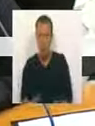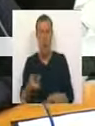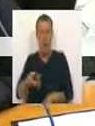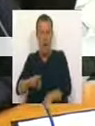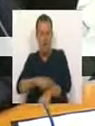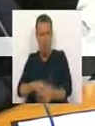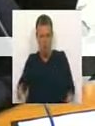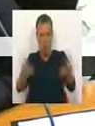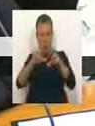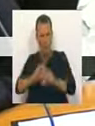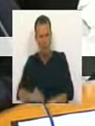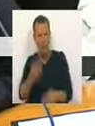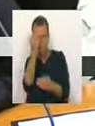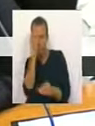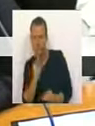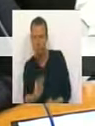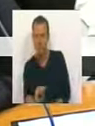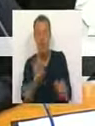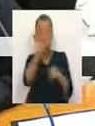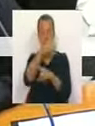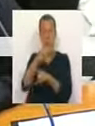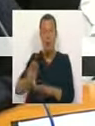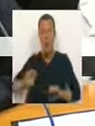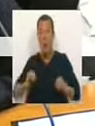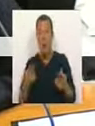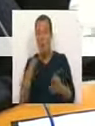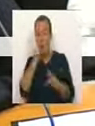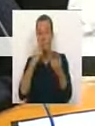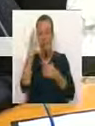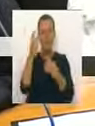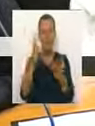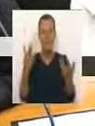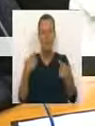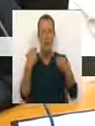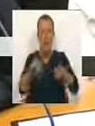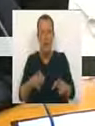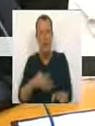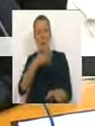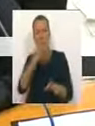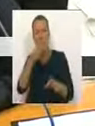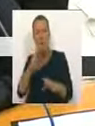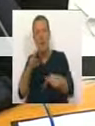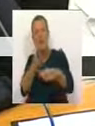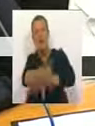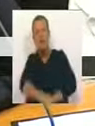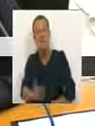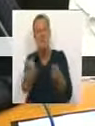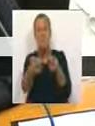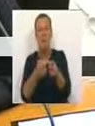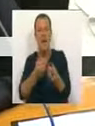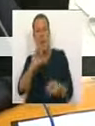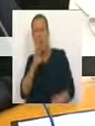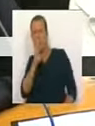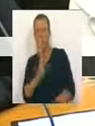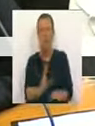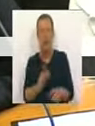que, entretanto, irá tomar posse, ou se pensa ter alguma intervenção mais próxima e